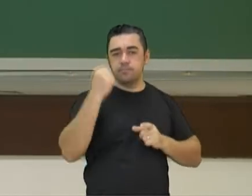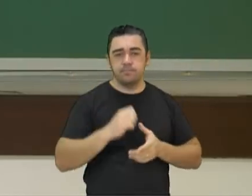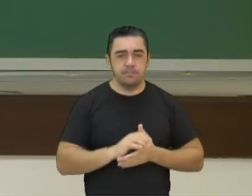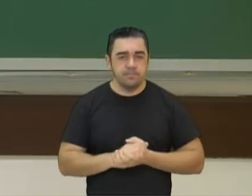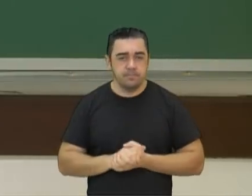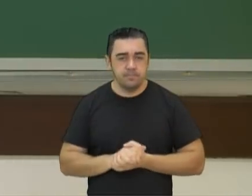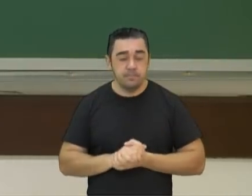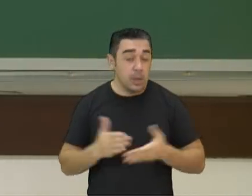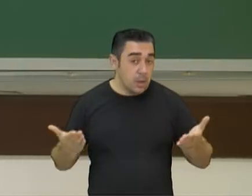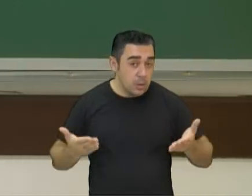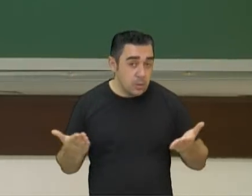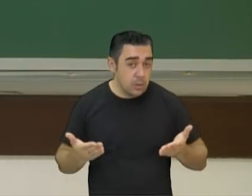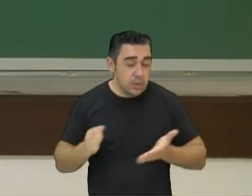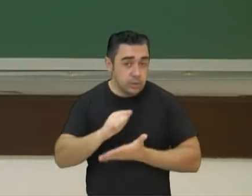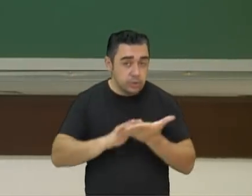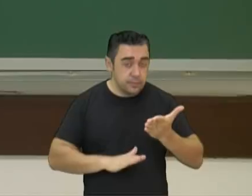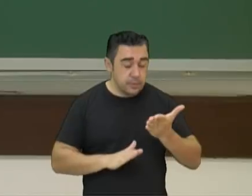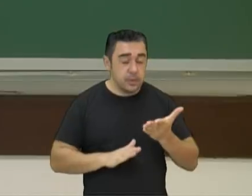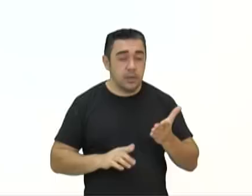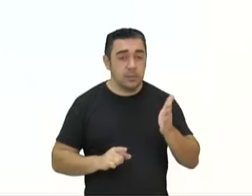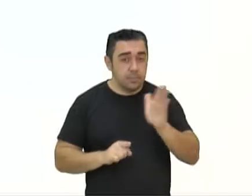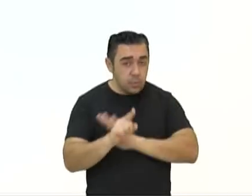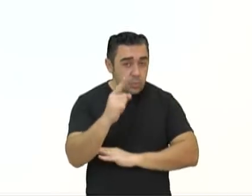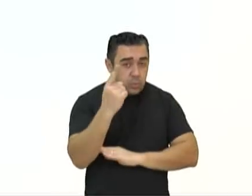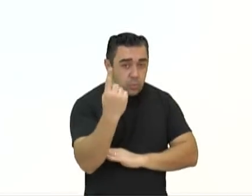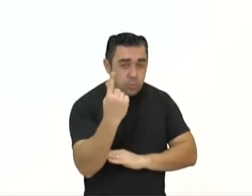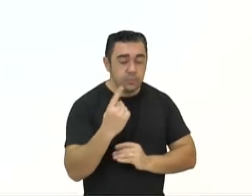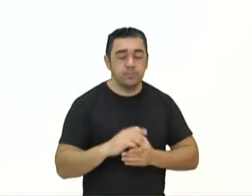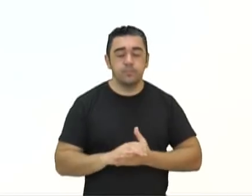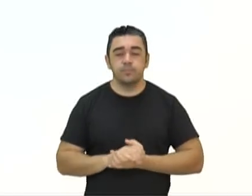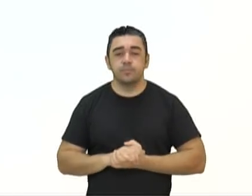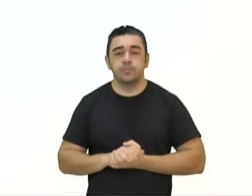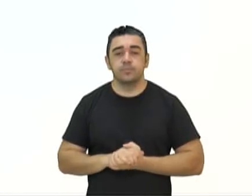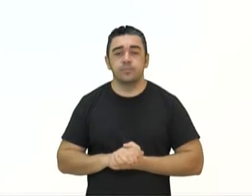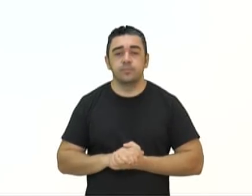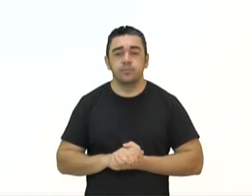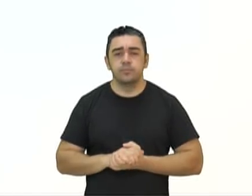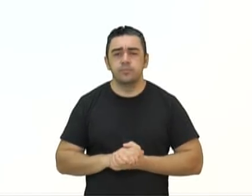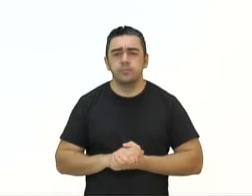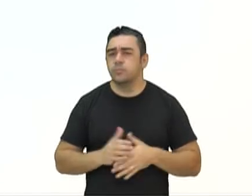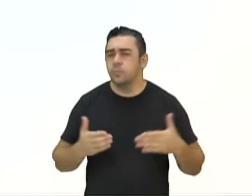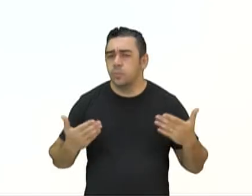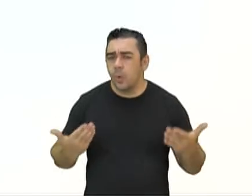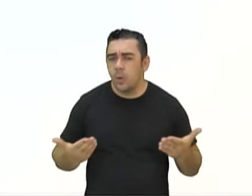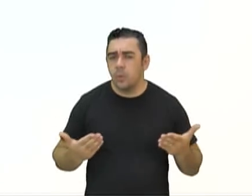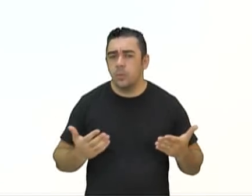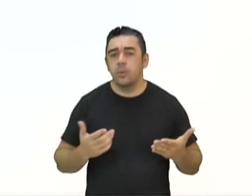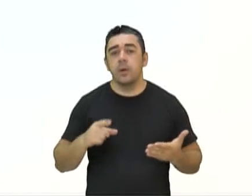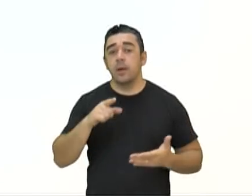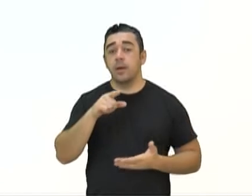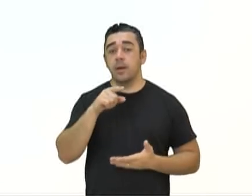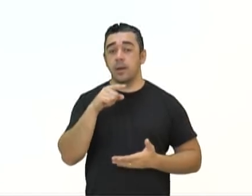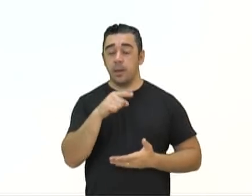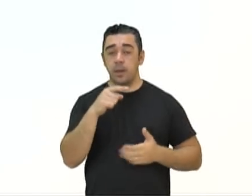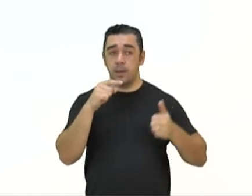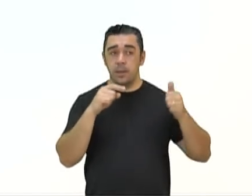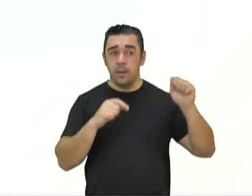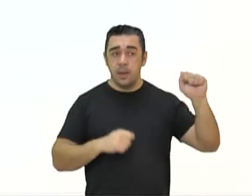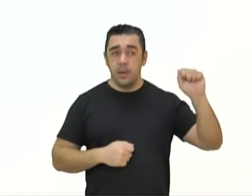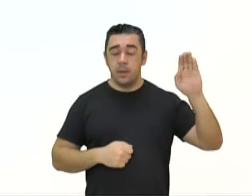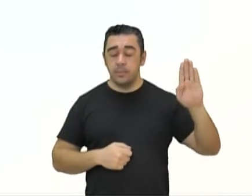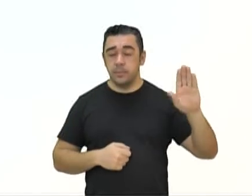Vamos então para a nossa atividade 1. Qual alternativa não corresponde